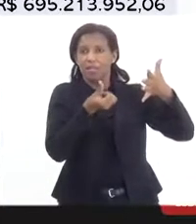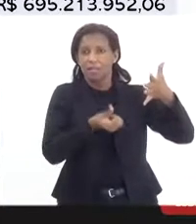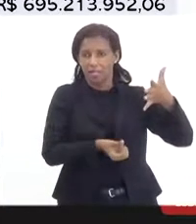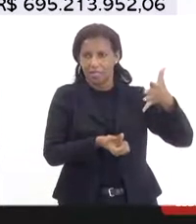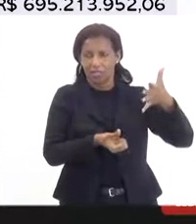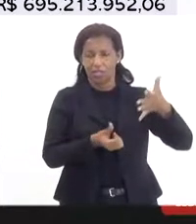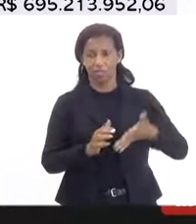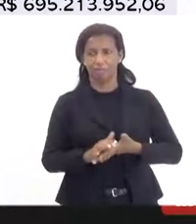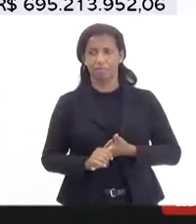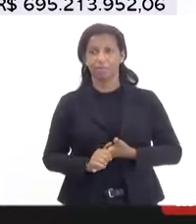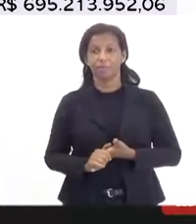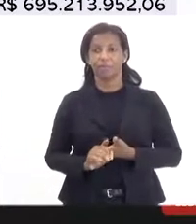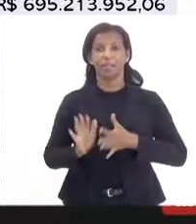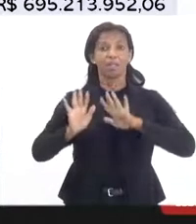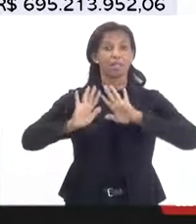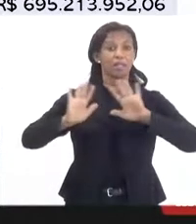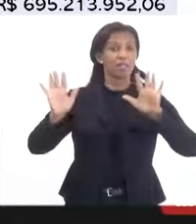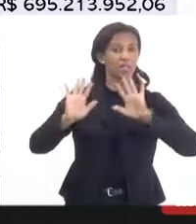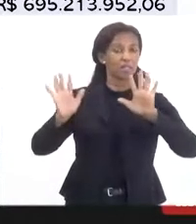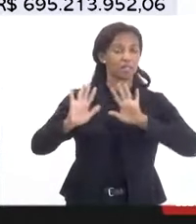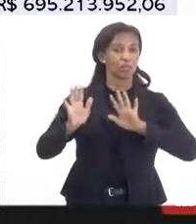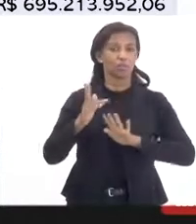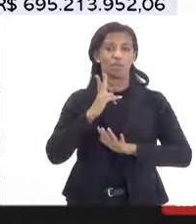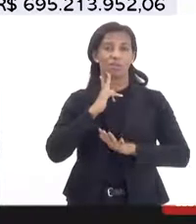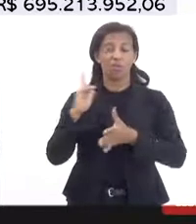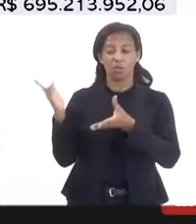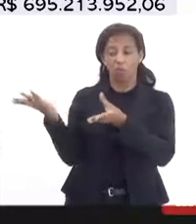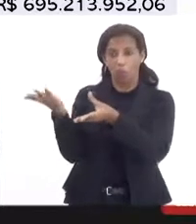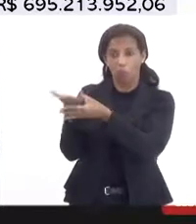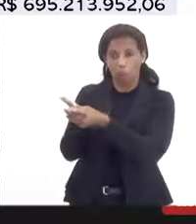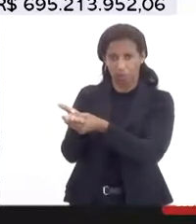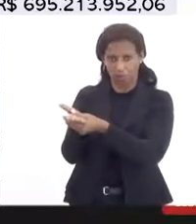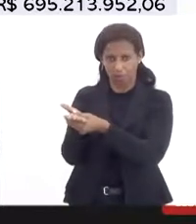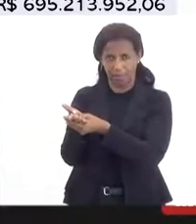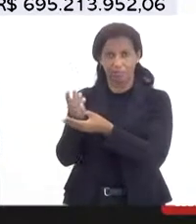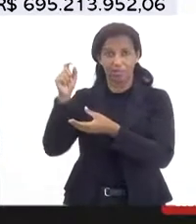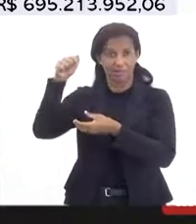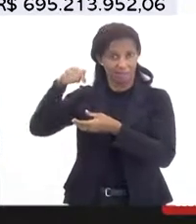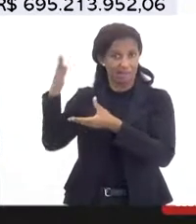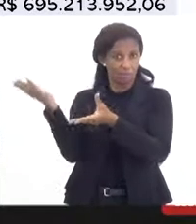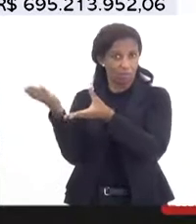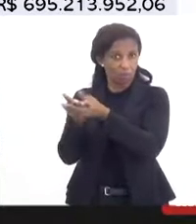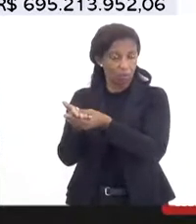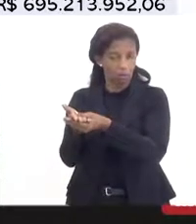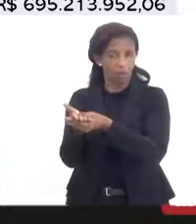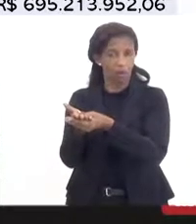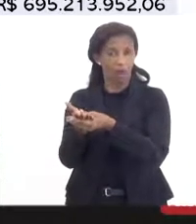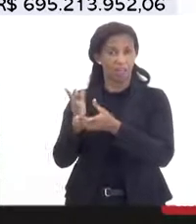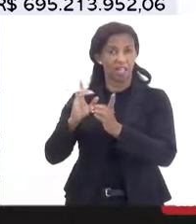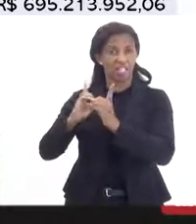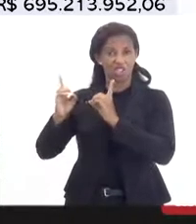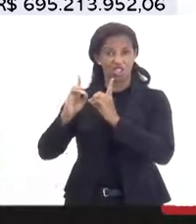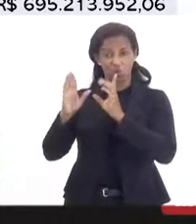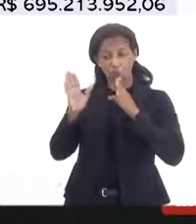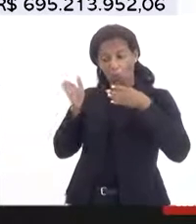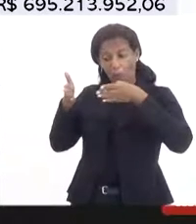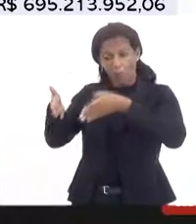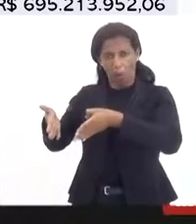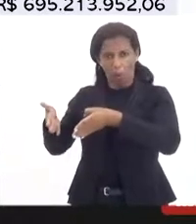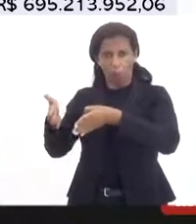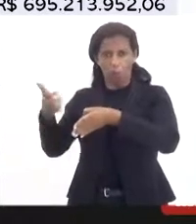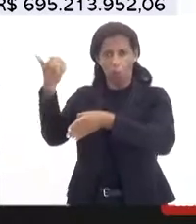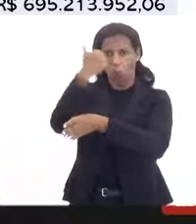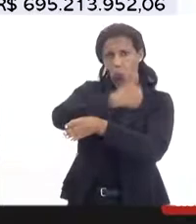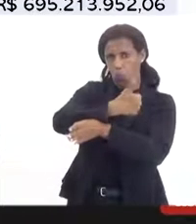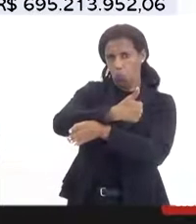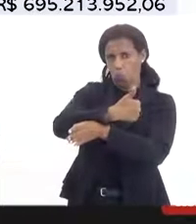dizer, quando eu coloco aqui um processo, não quer dizer que esse processo aqui ele discute apenas a tese 1. Por